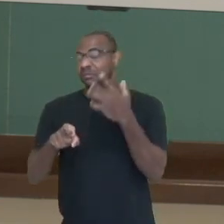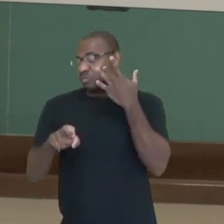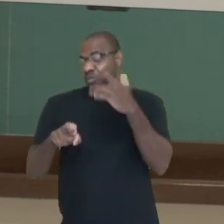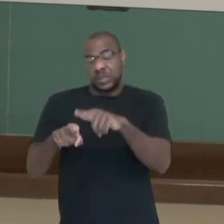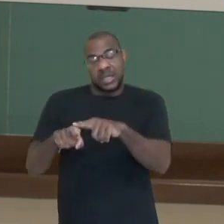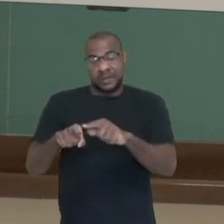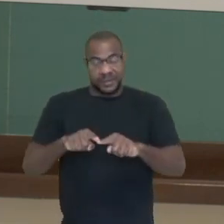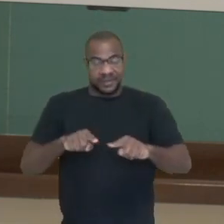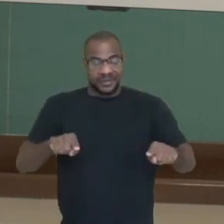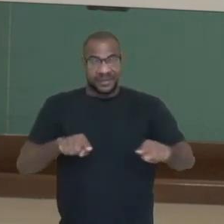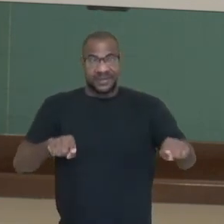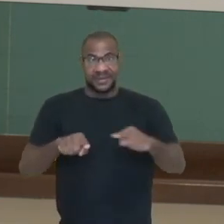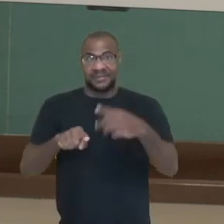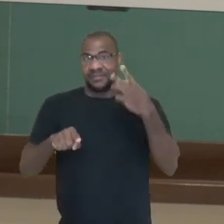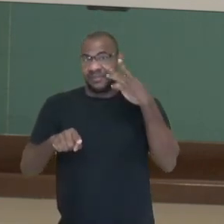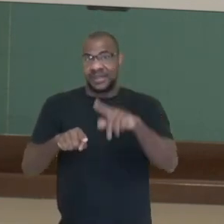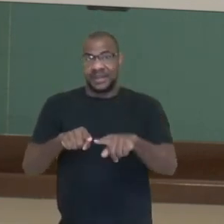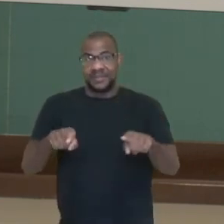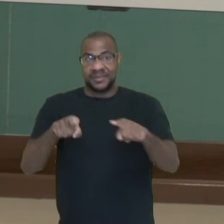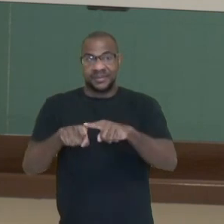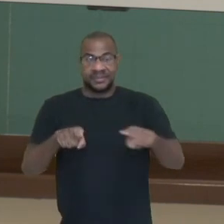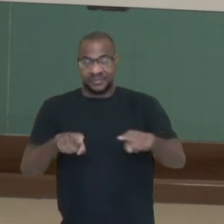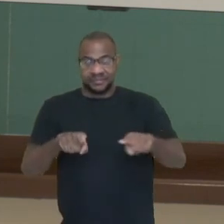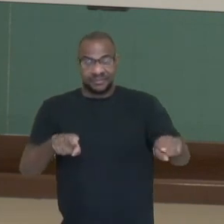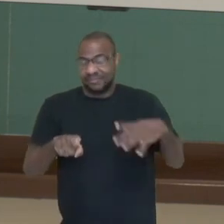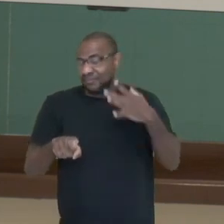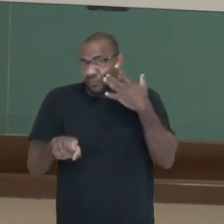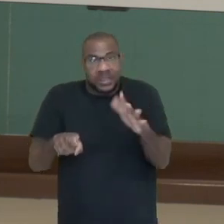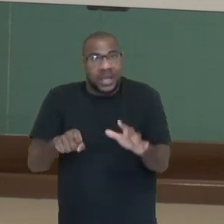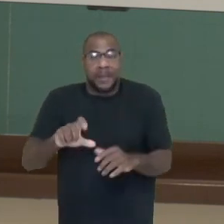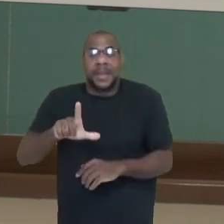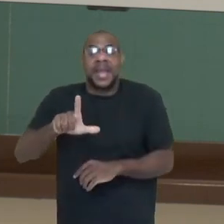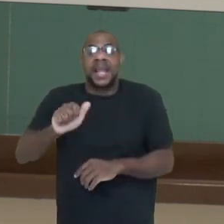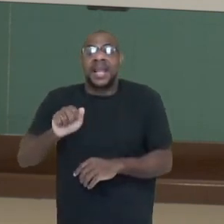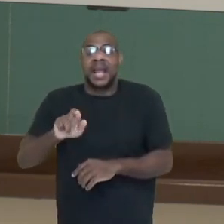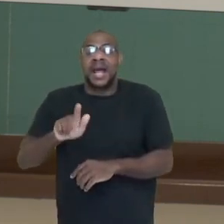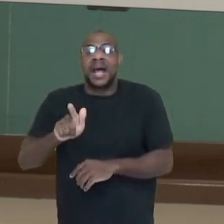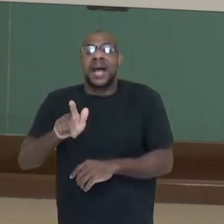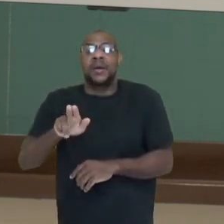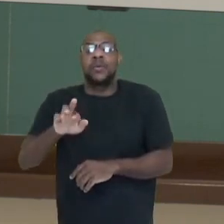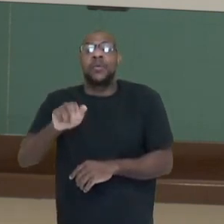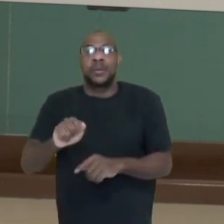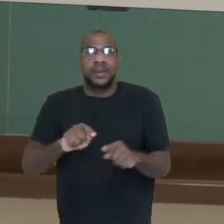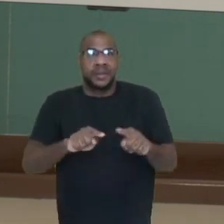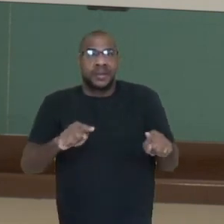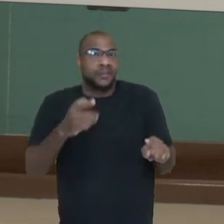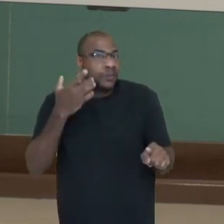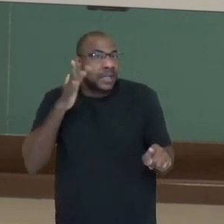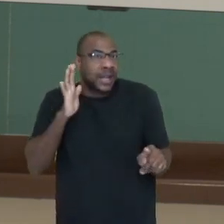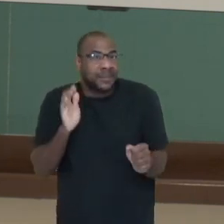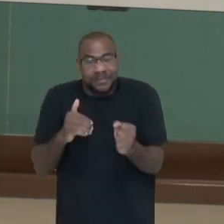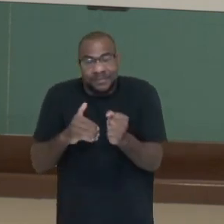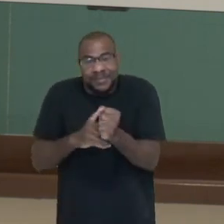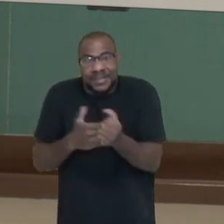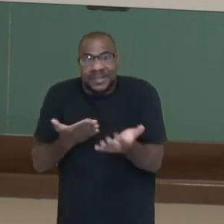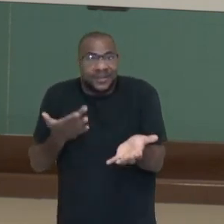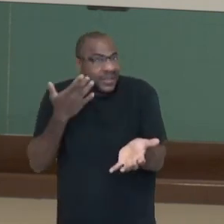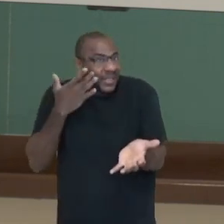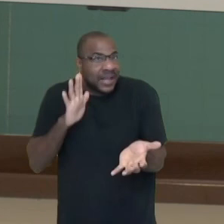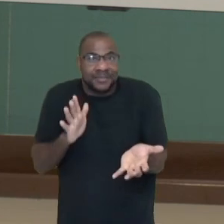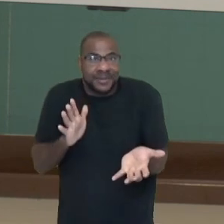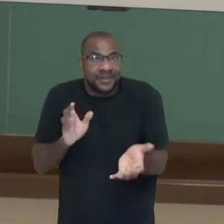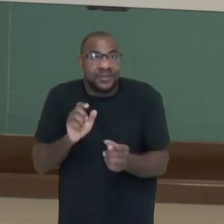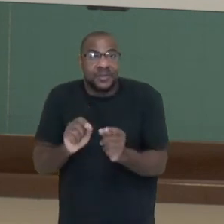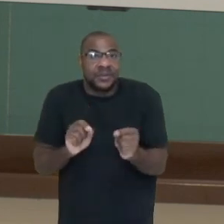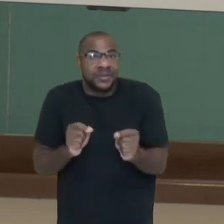10. Lembra? X é aquela letra que eu coloco sempre que eu tenho uma incógnita, um